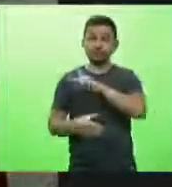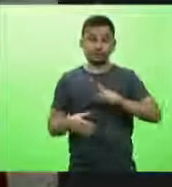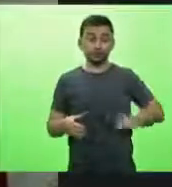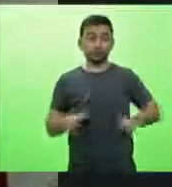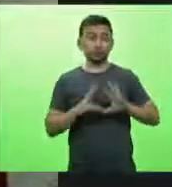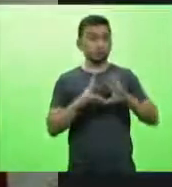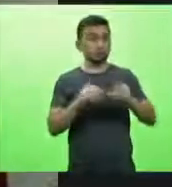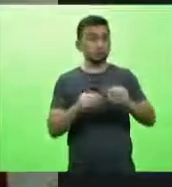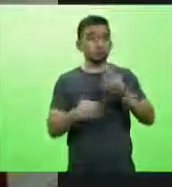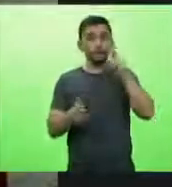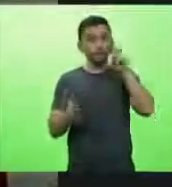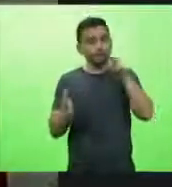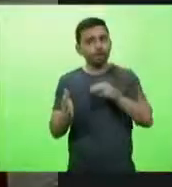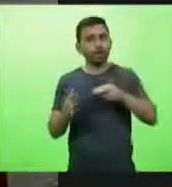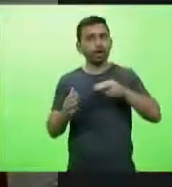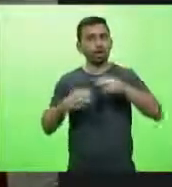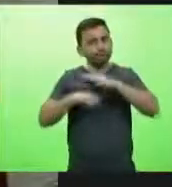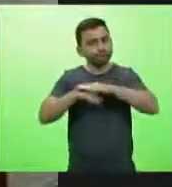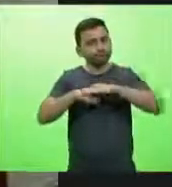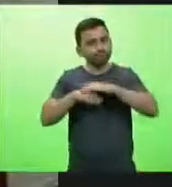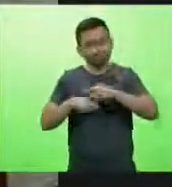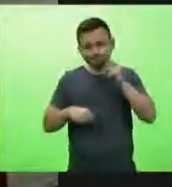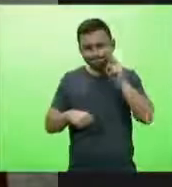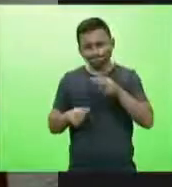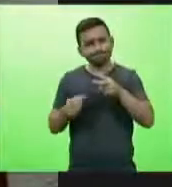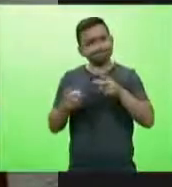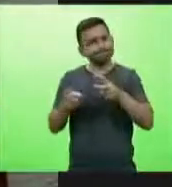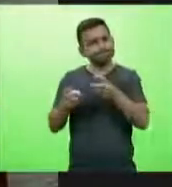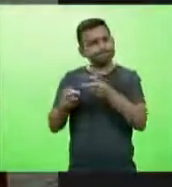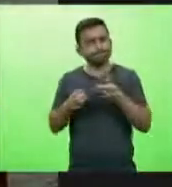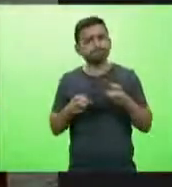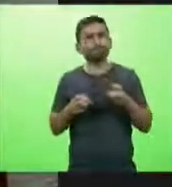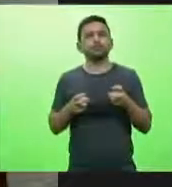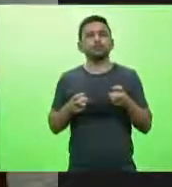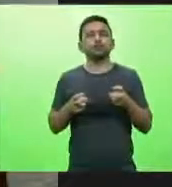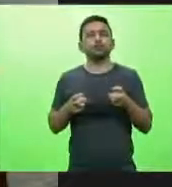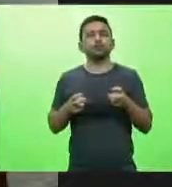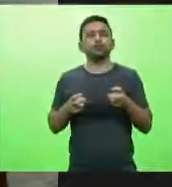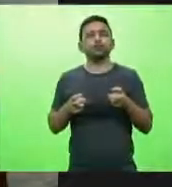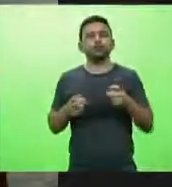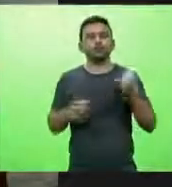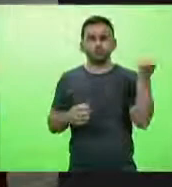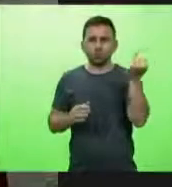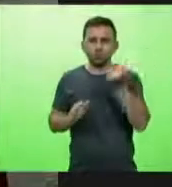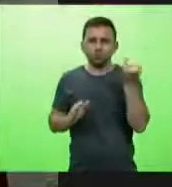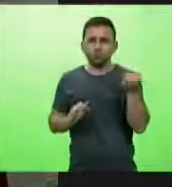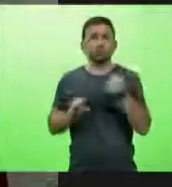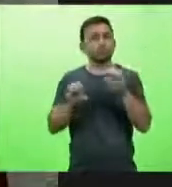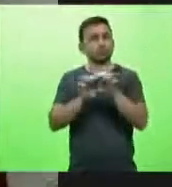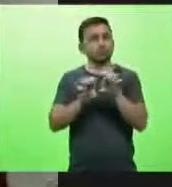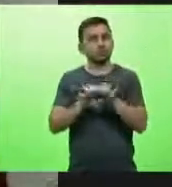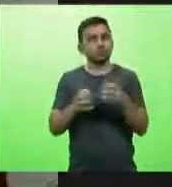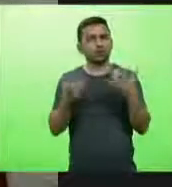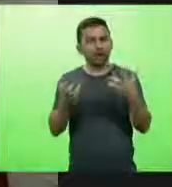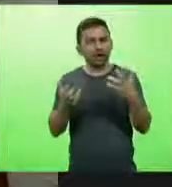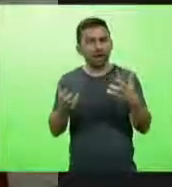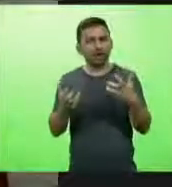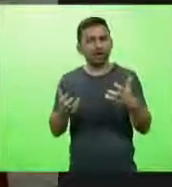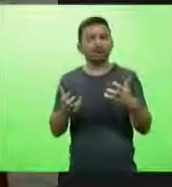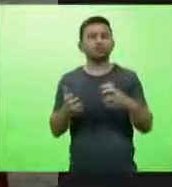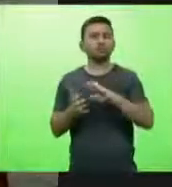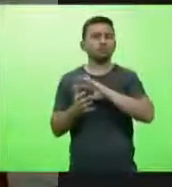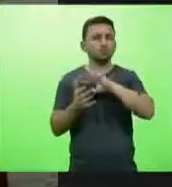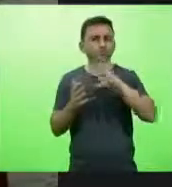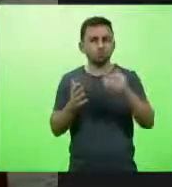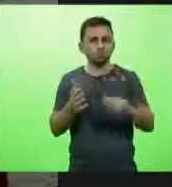celeridade, que olhe com carinho, né? Está toda uma sociedade que clama também por essa transparência nesse processo. Torno a dizer, né,